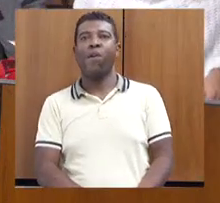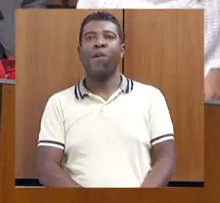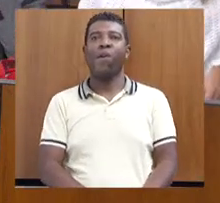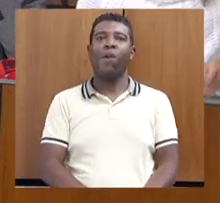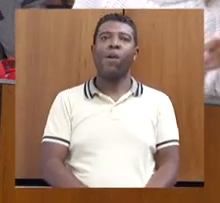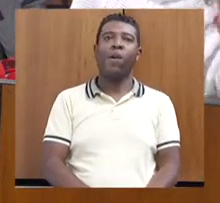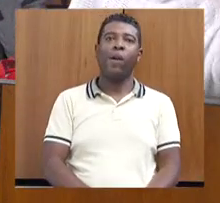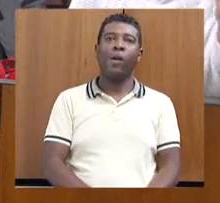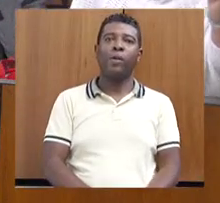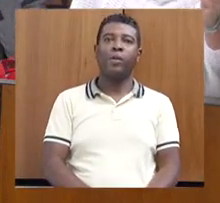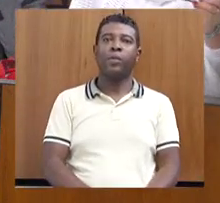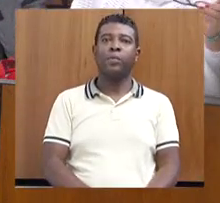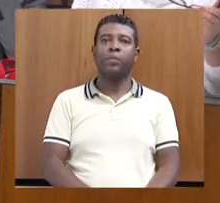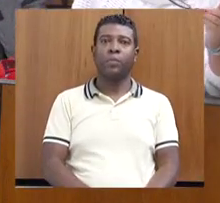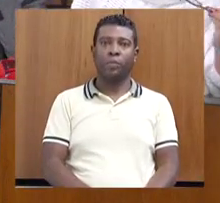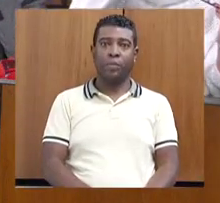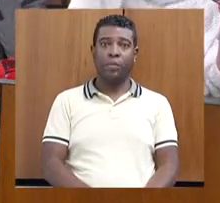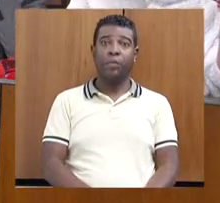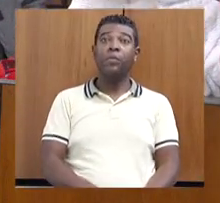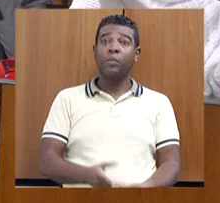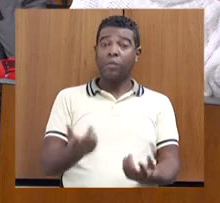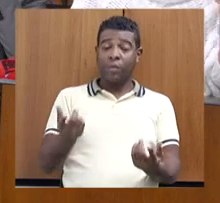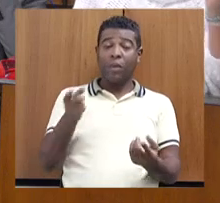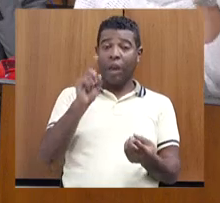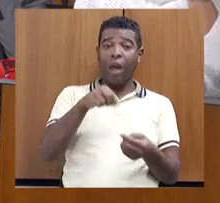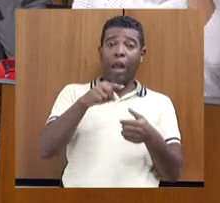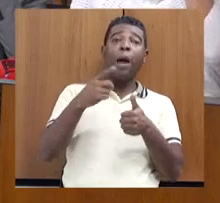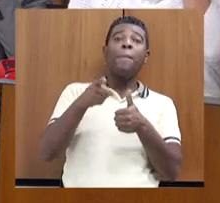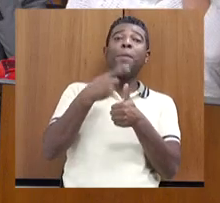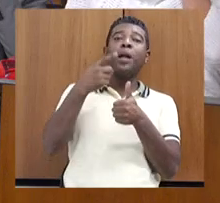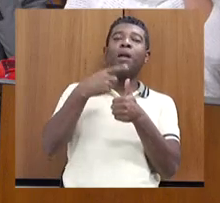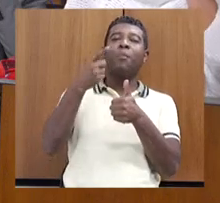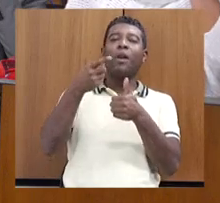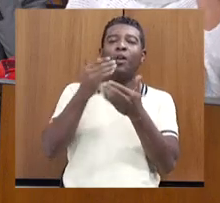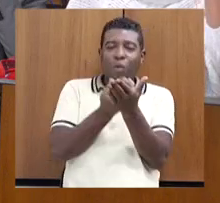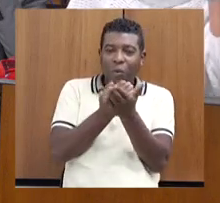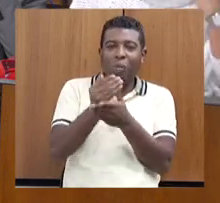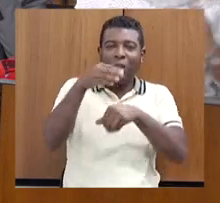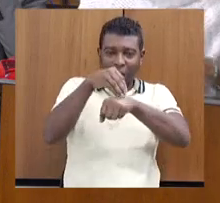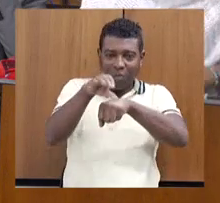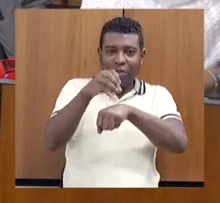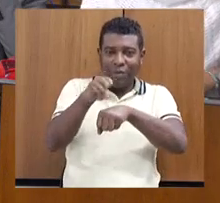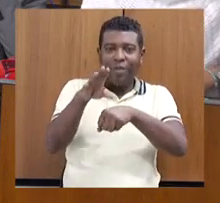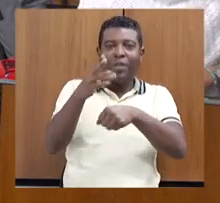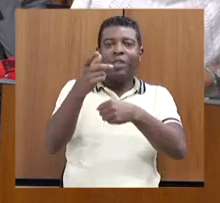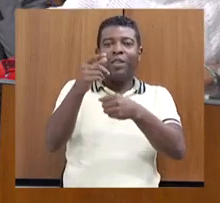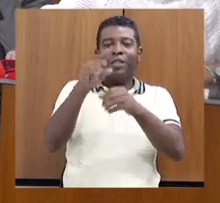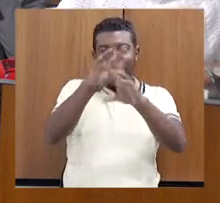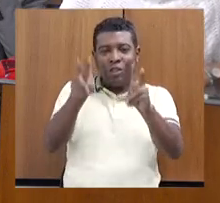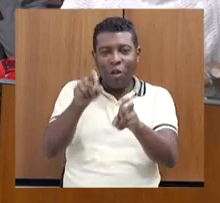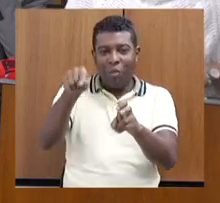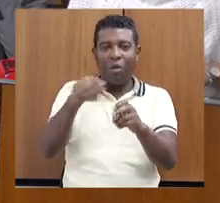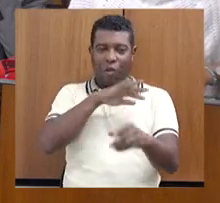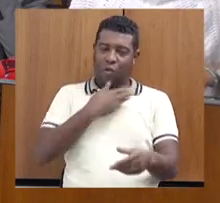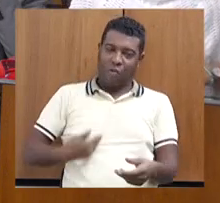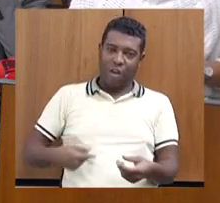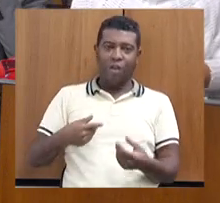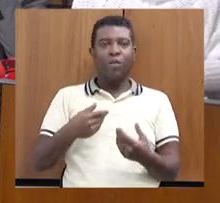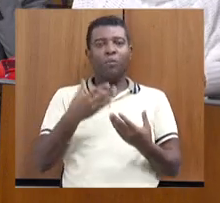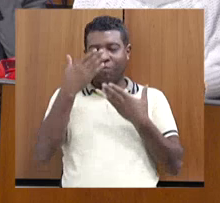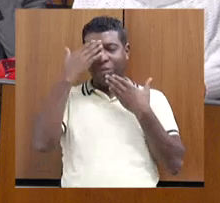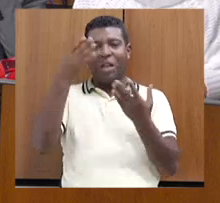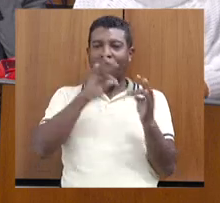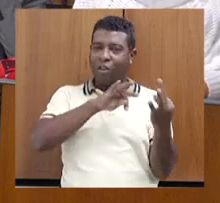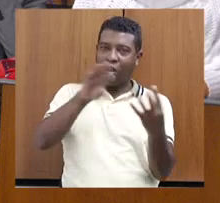Obrigado. Pois bem, presidente, essas eram nossas primeiras falas aqui em relação à Secretaria de Governo. Muito obrigado a todos. Obrigado, secretário Igor